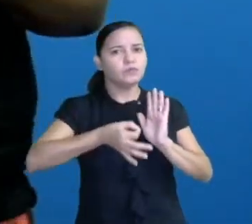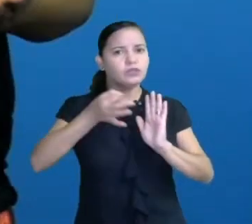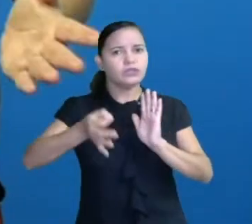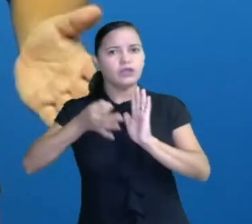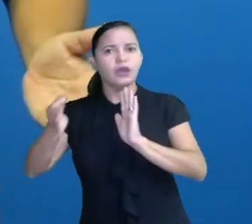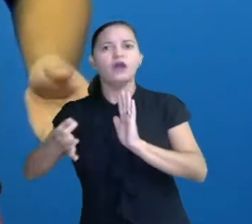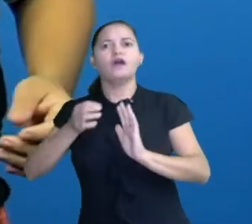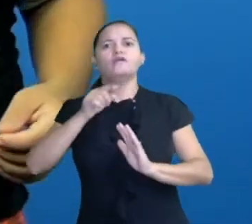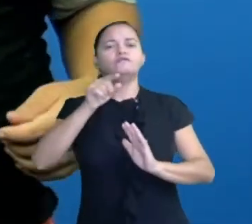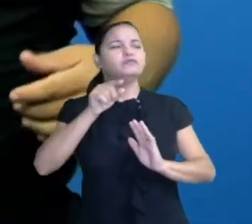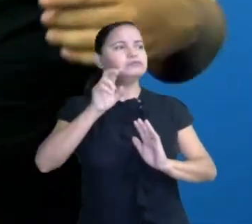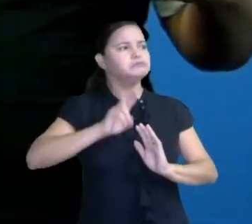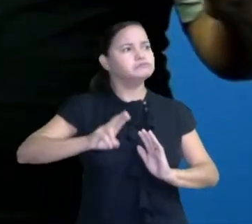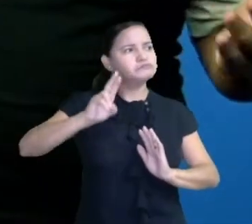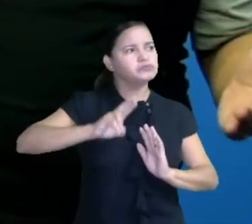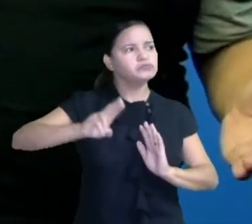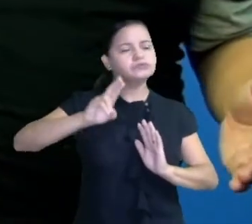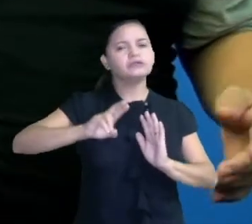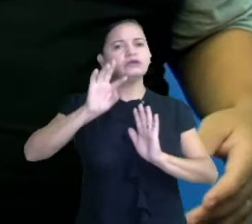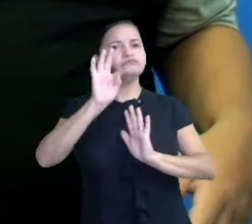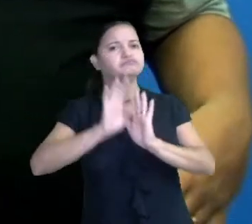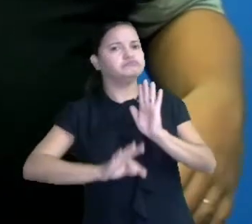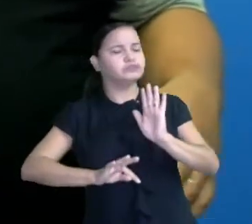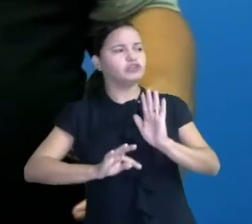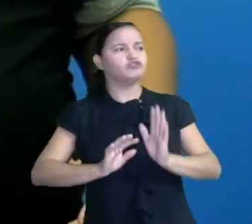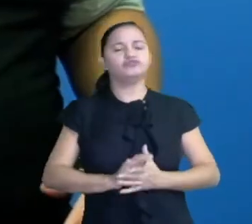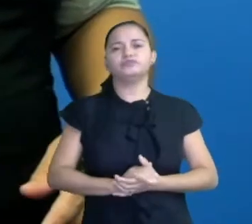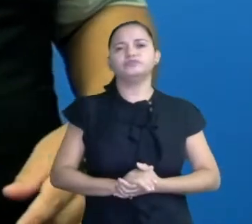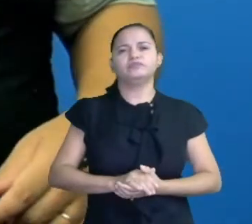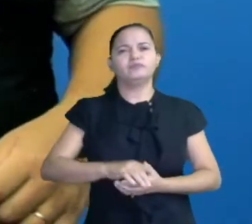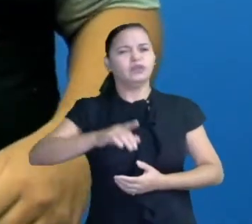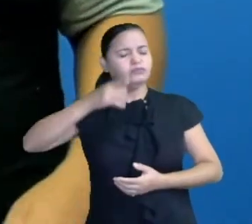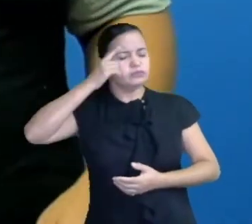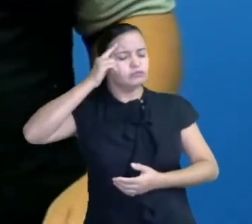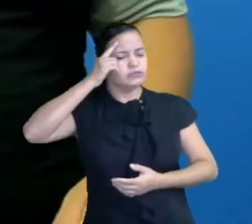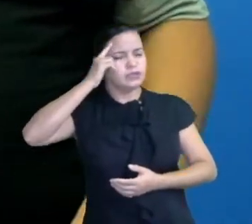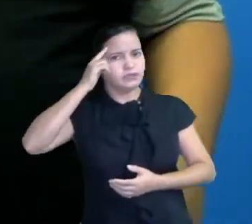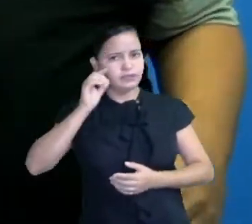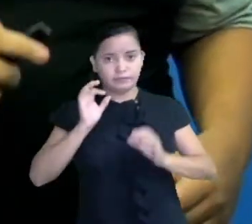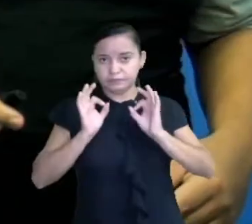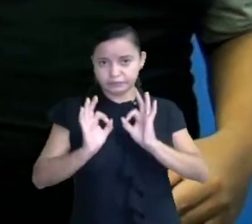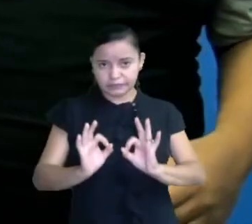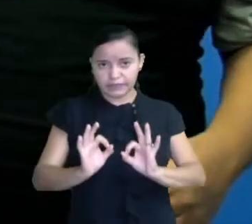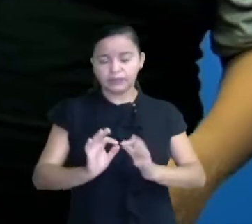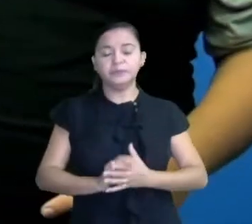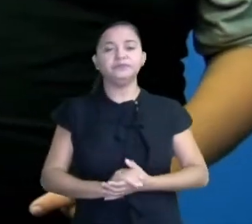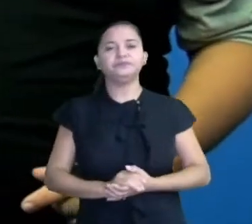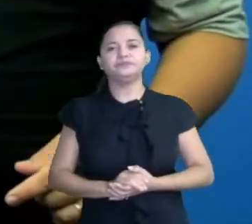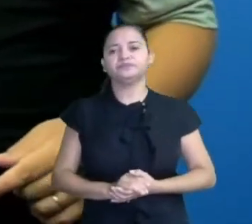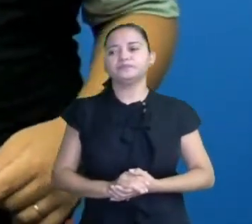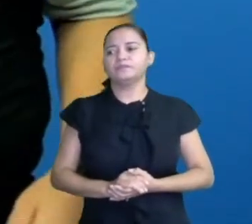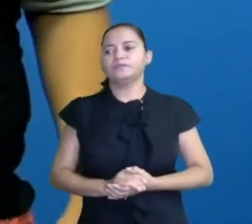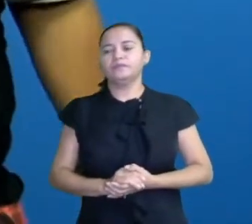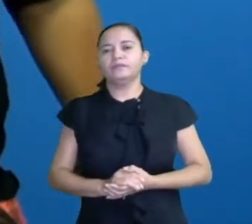o seu texto, né? A criação do seu texto e no seu dia a dia, correto? Vamos lá.